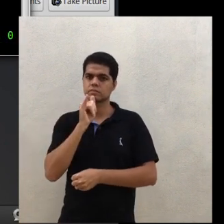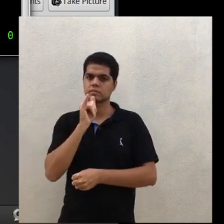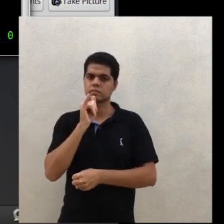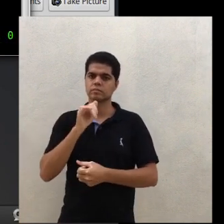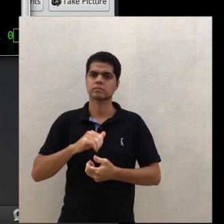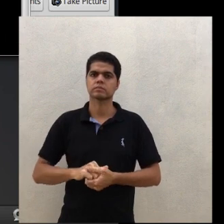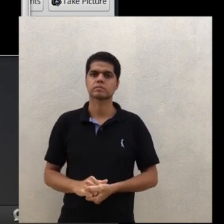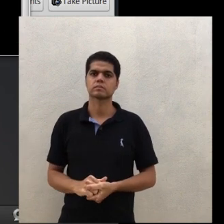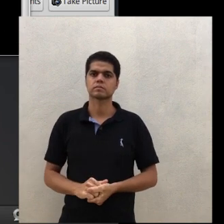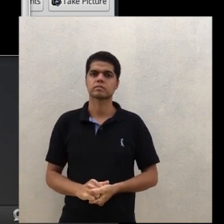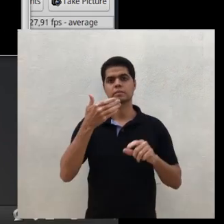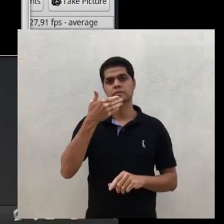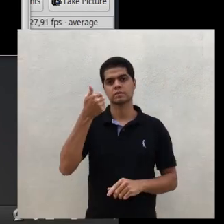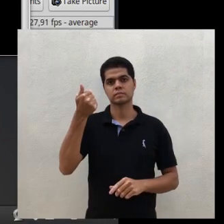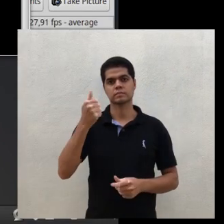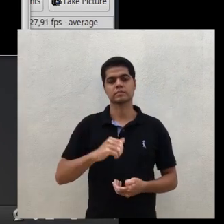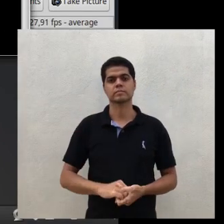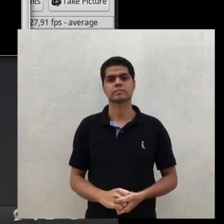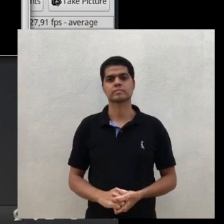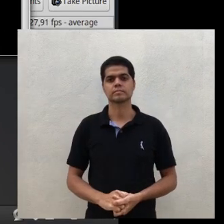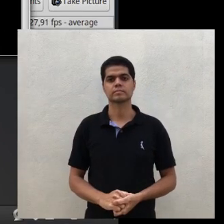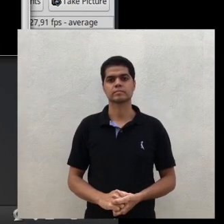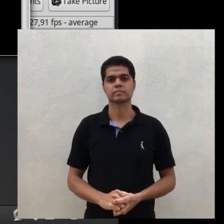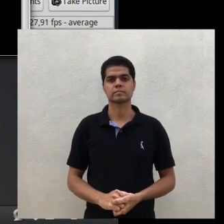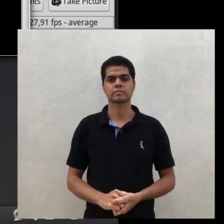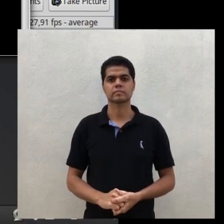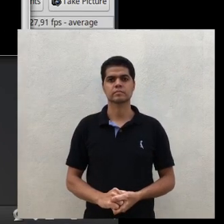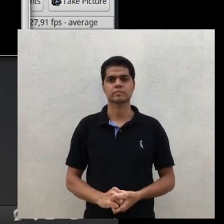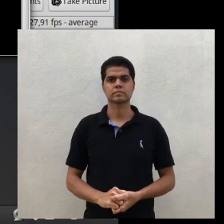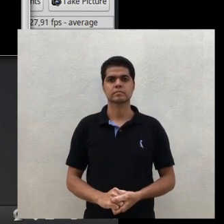Deixa eu aumentar minha tela aqui para a gente ver melhor.